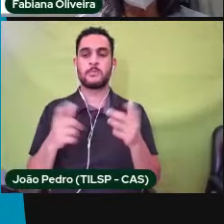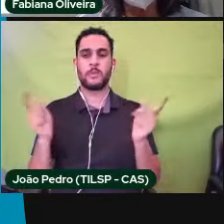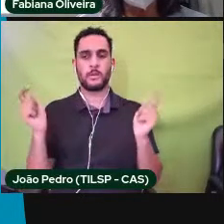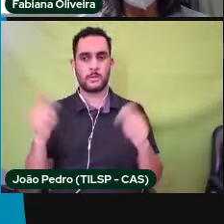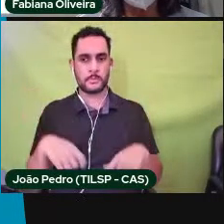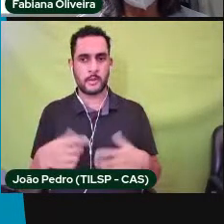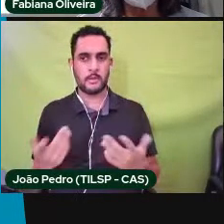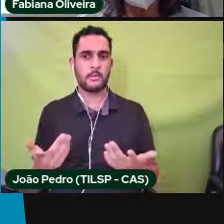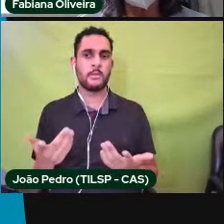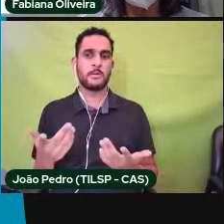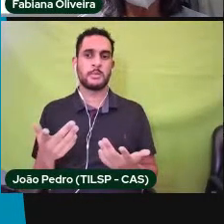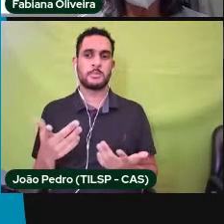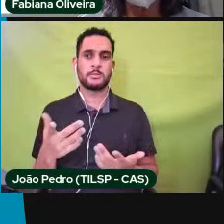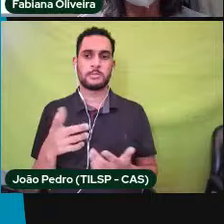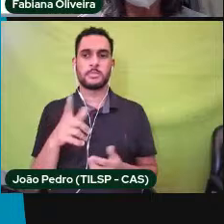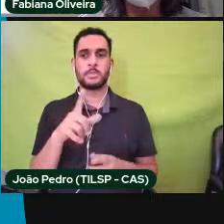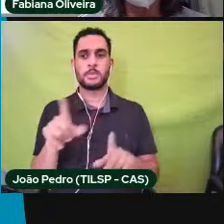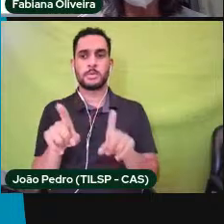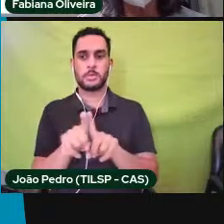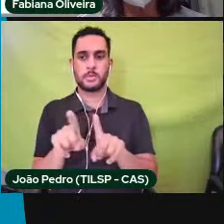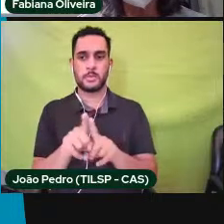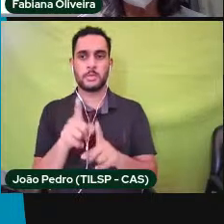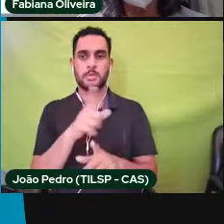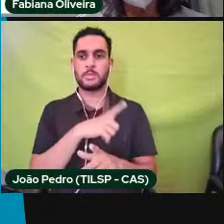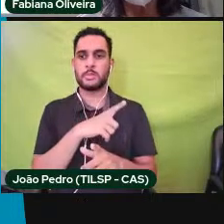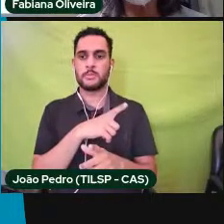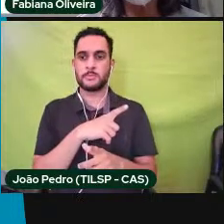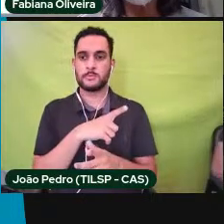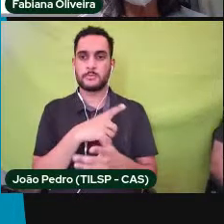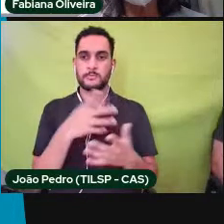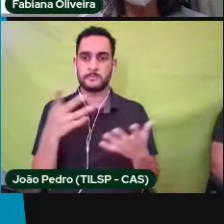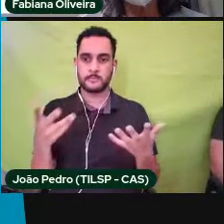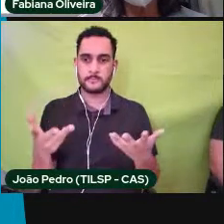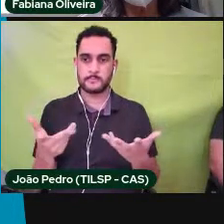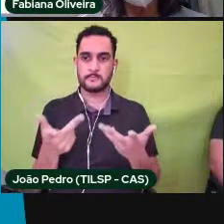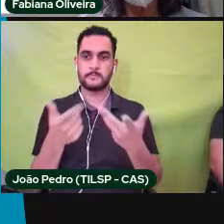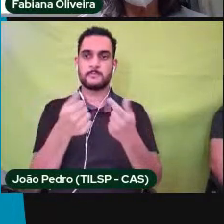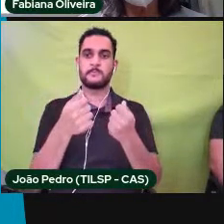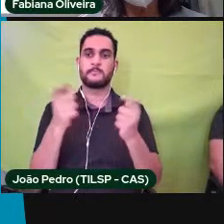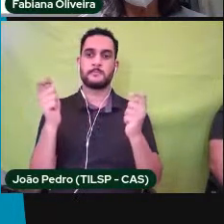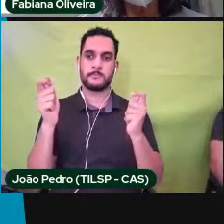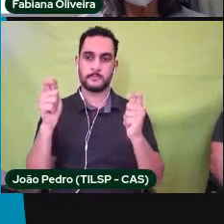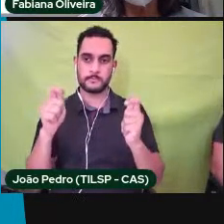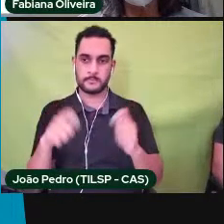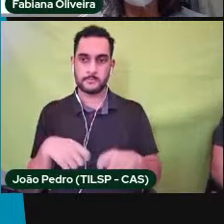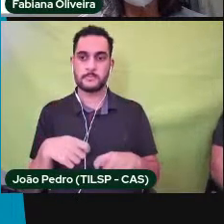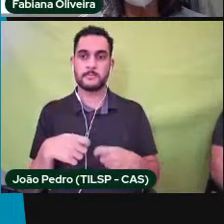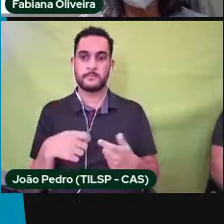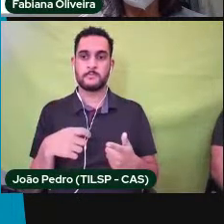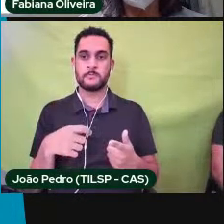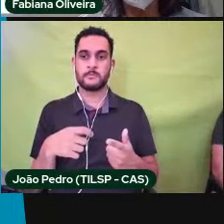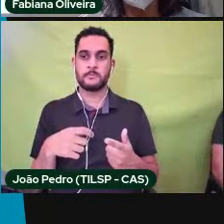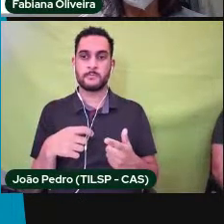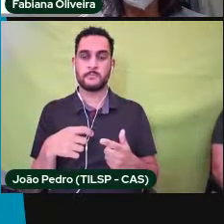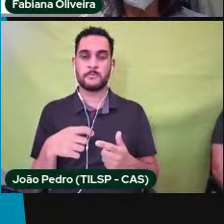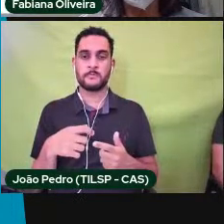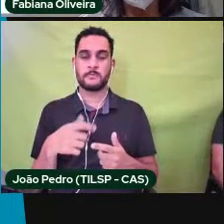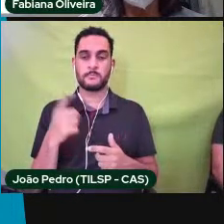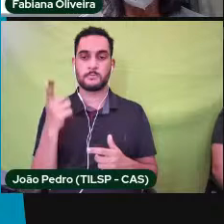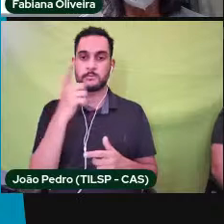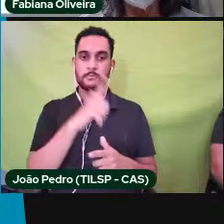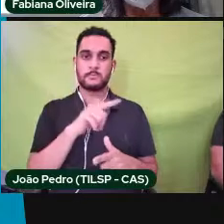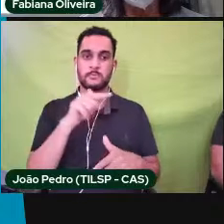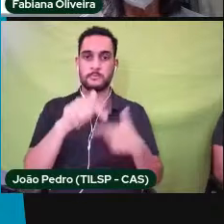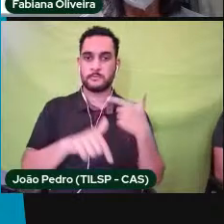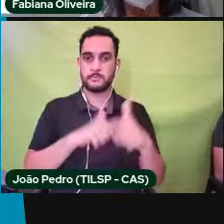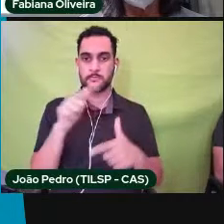ação onde envolve também as habilidades e condições para poder atuarmos na